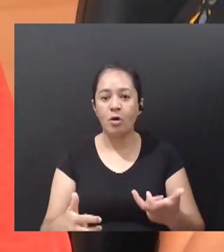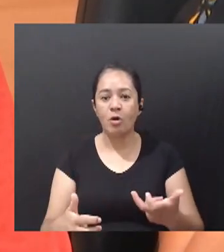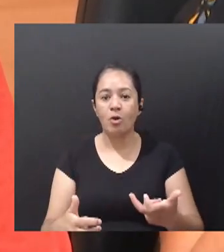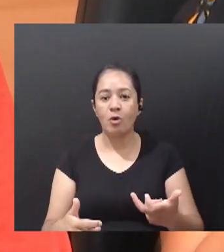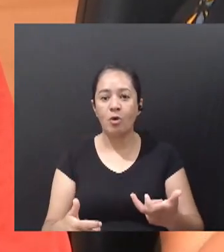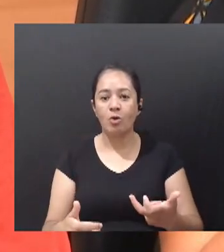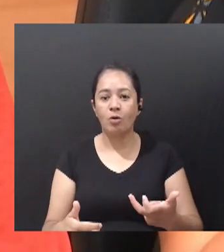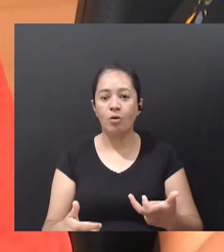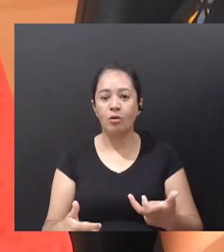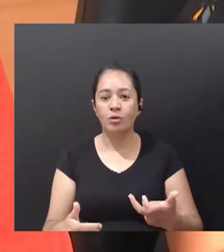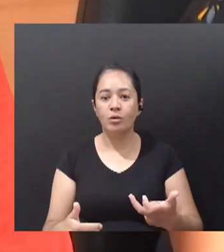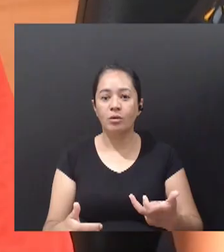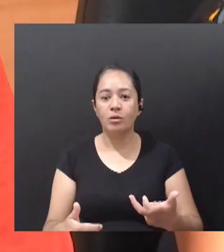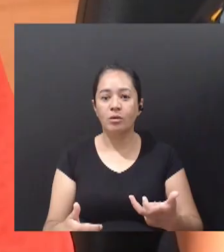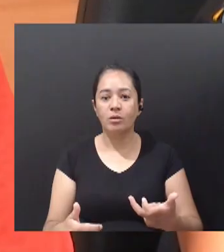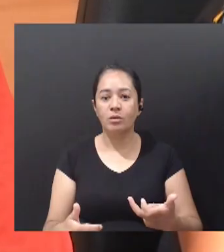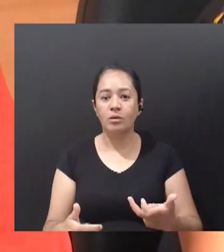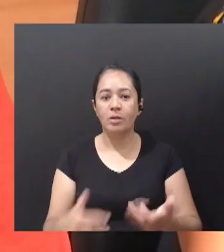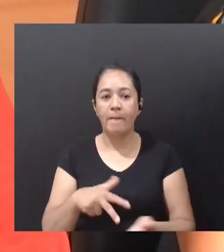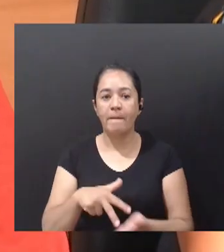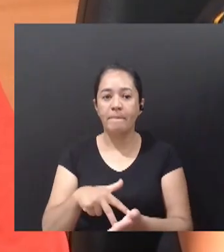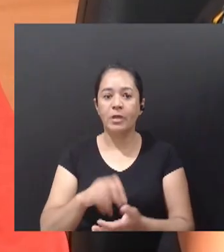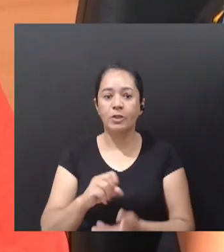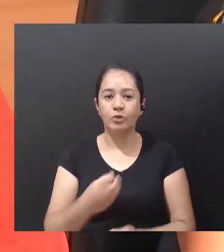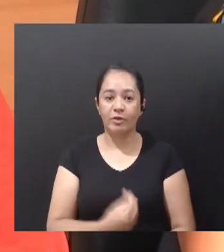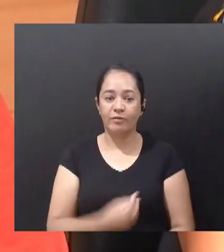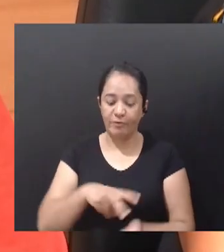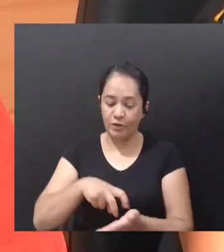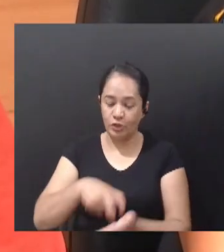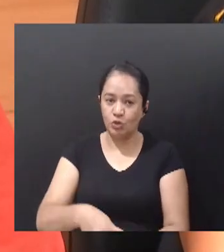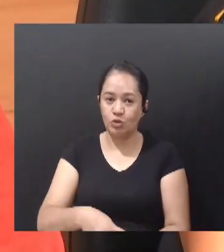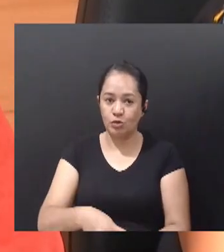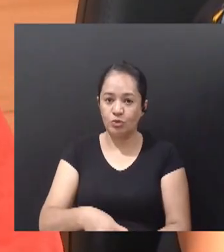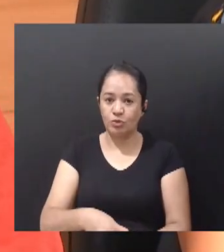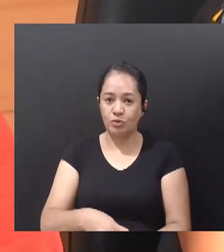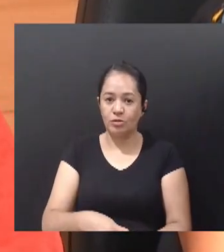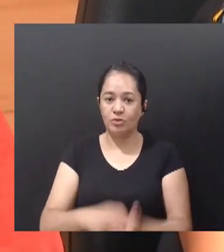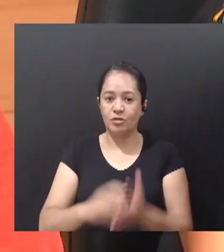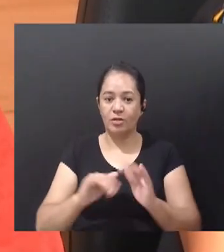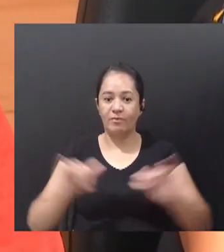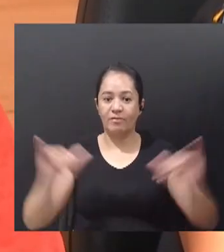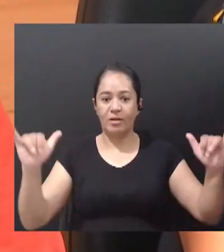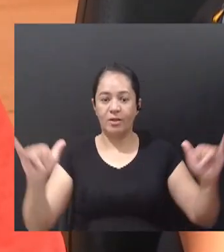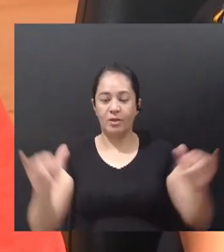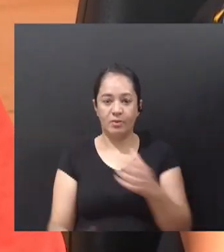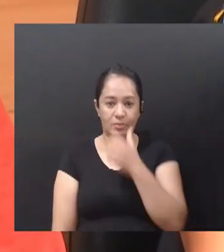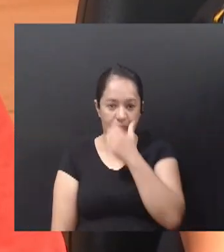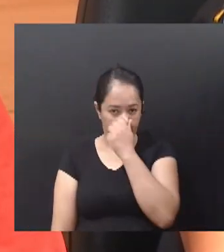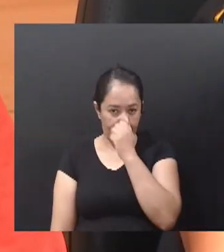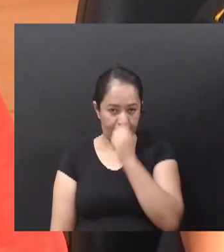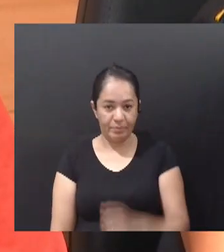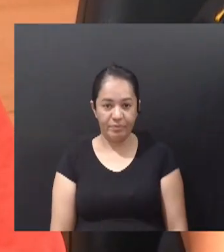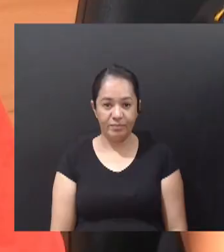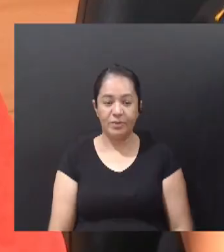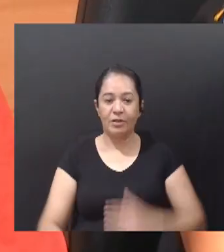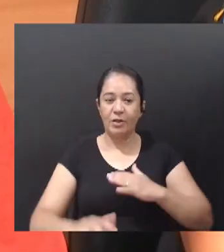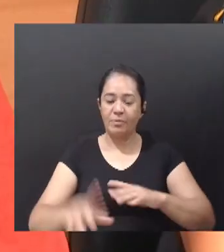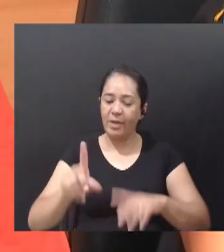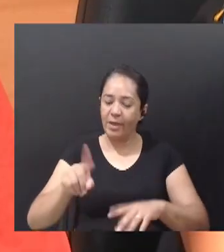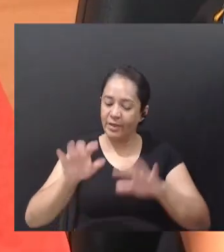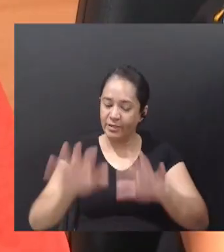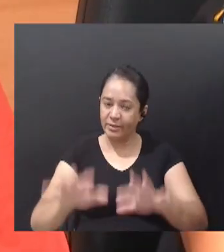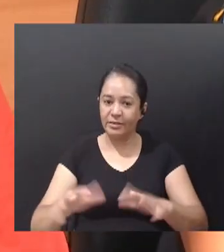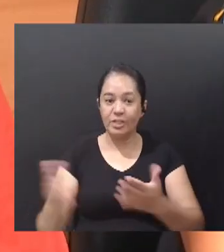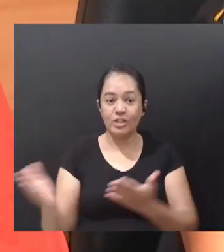de pé do que viver de joelho, já dizia o revolucionário, né, mano? E o hip hop é isso, o hip hop é jovem,